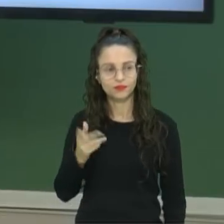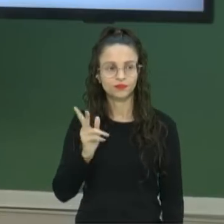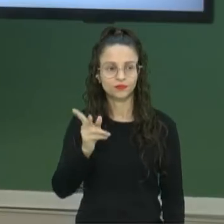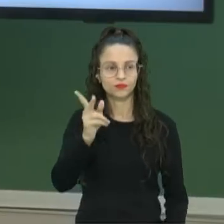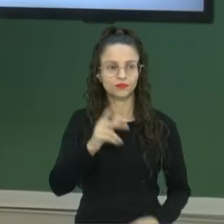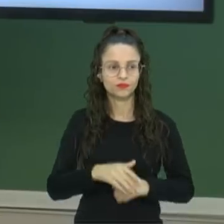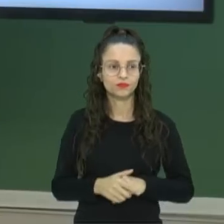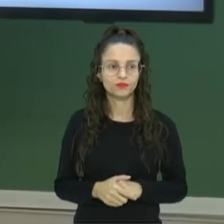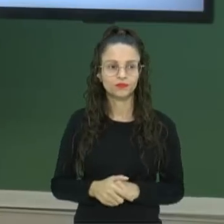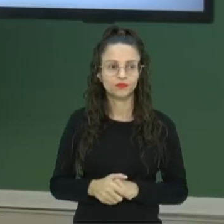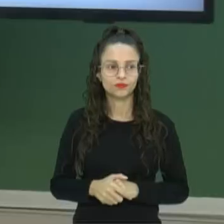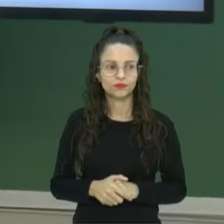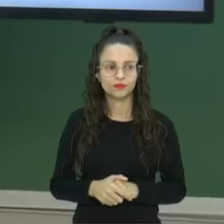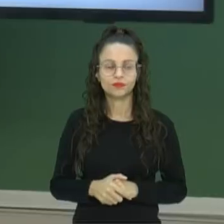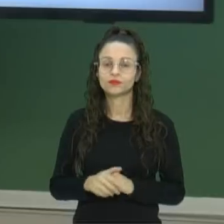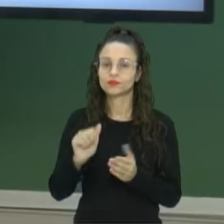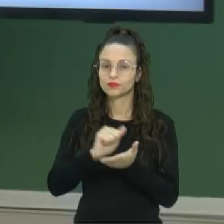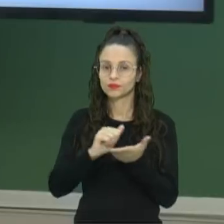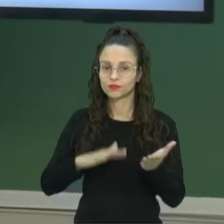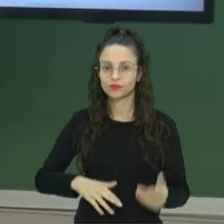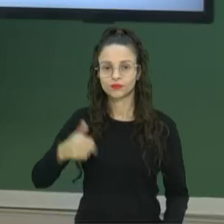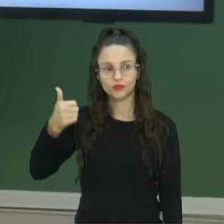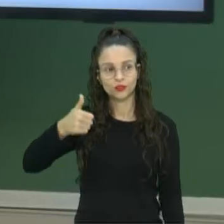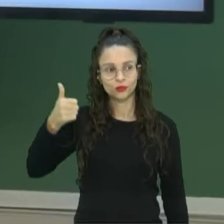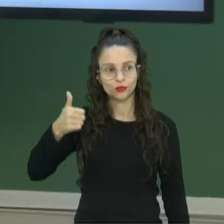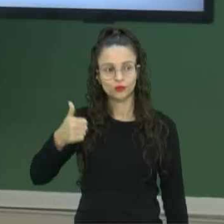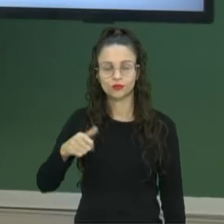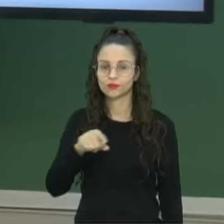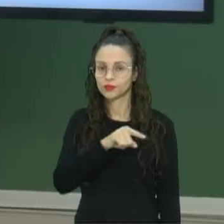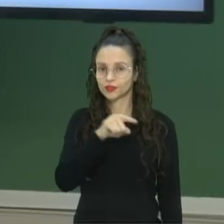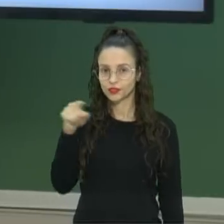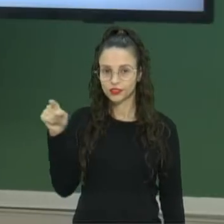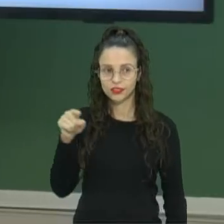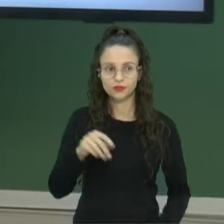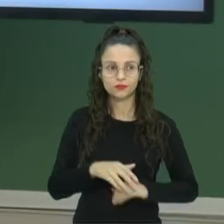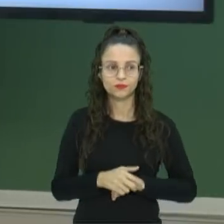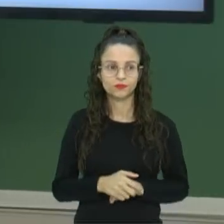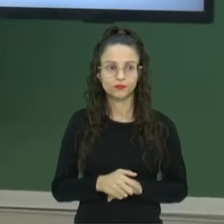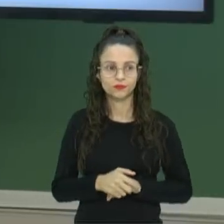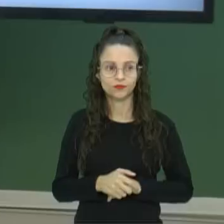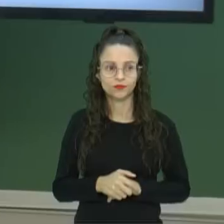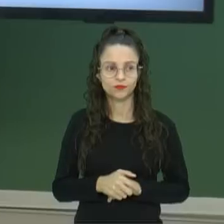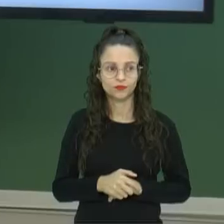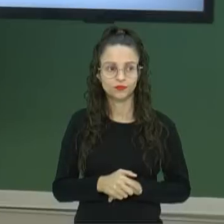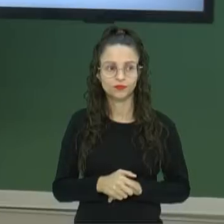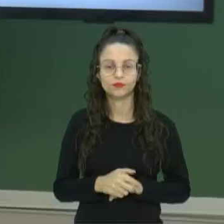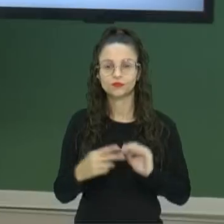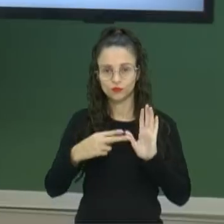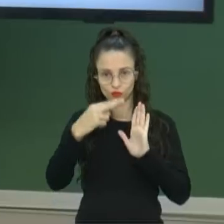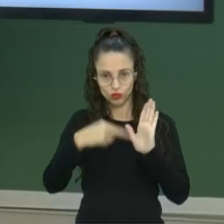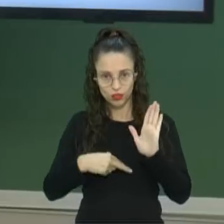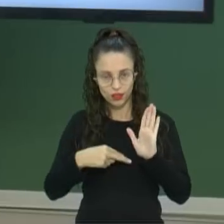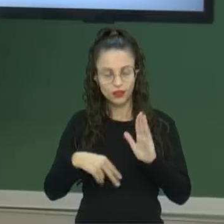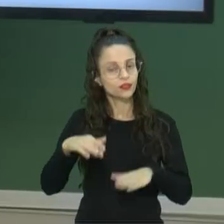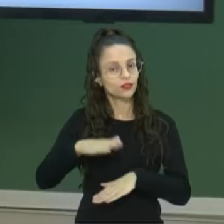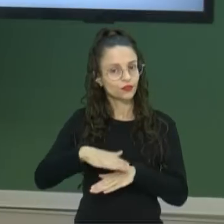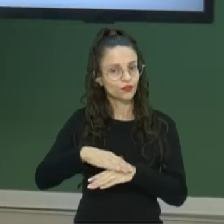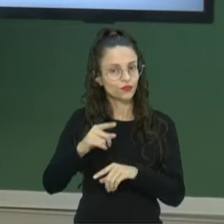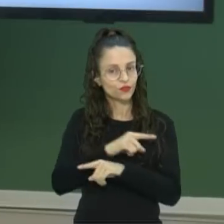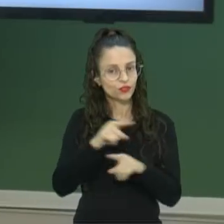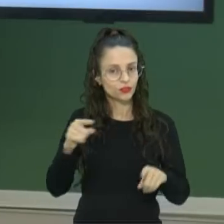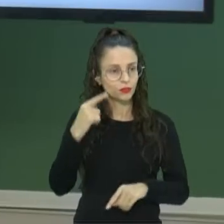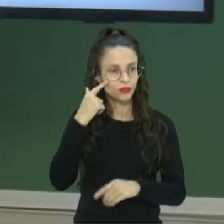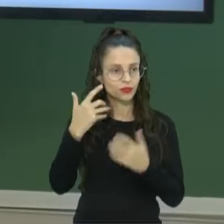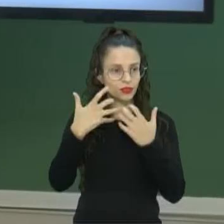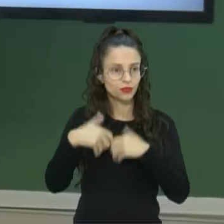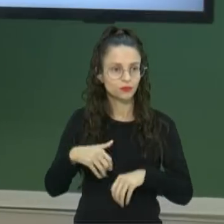próximo. Exercício 1 para você, ok? Vou ler com você e daí vou dar um tempinho para você